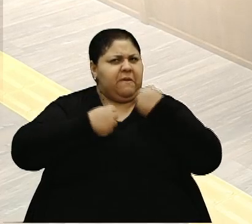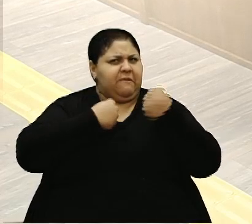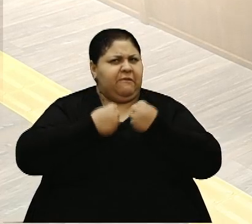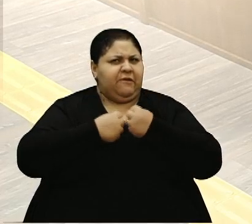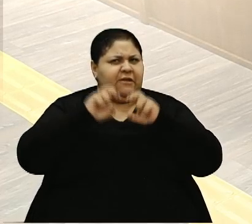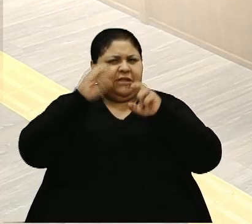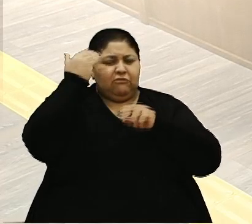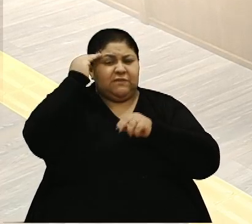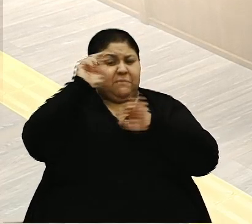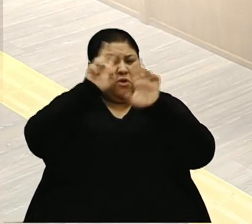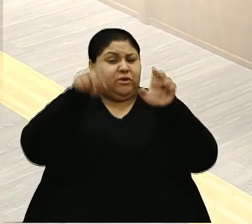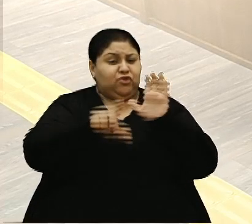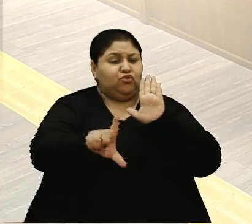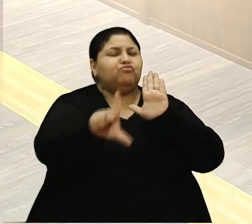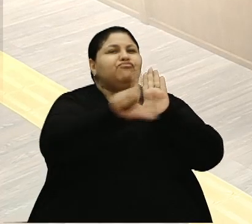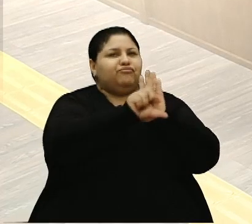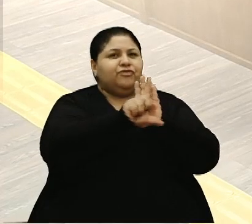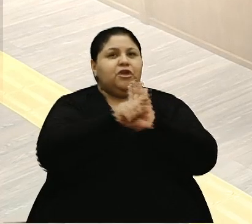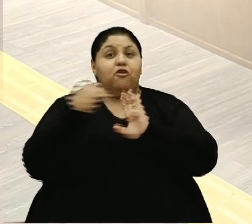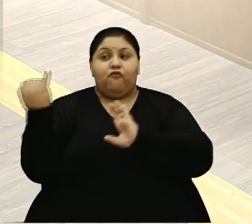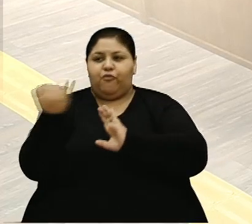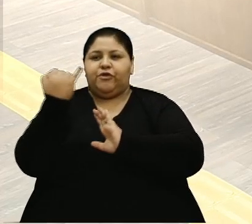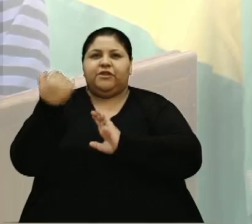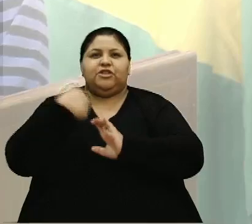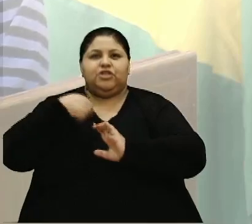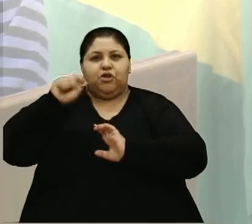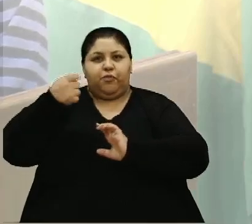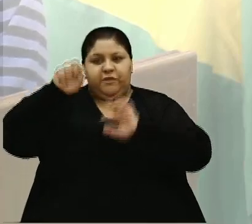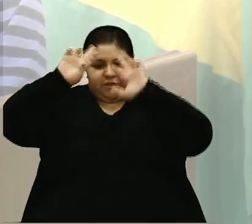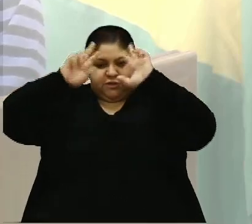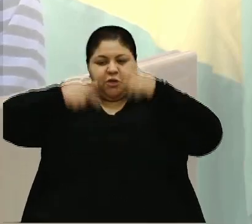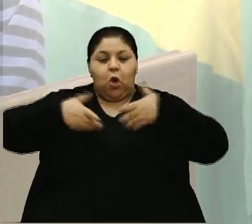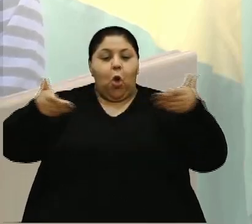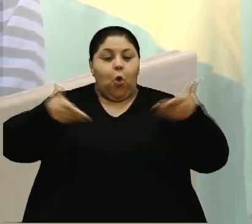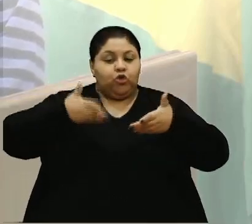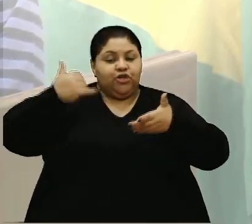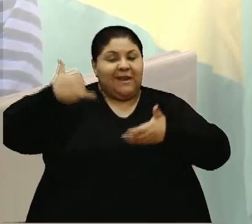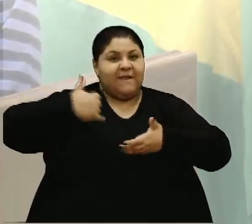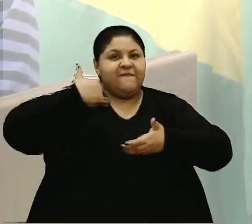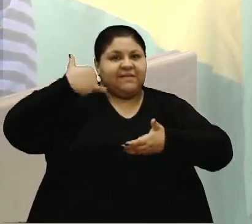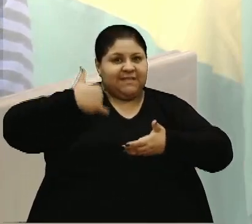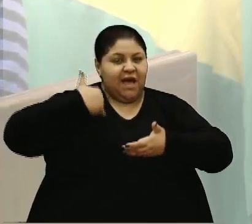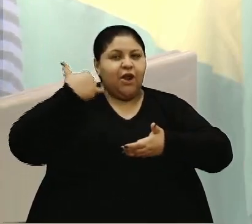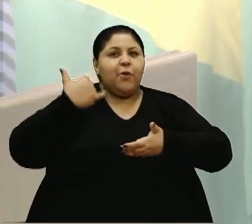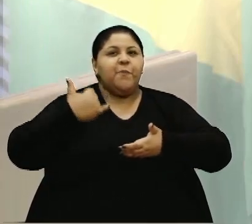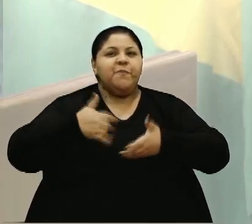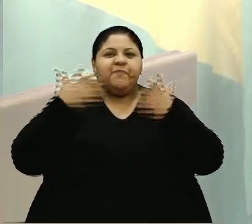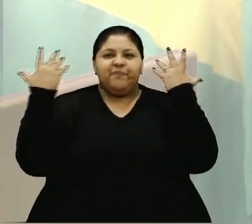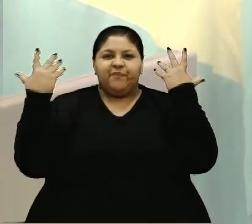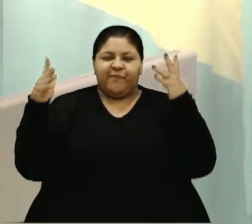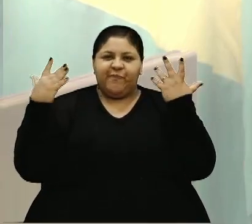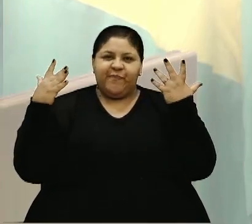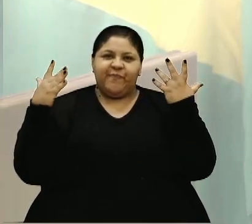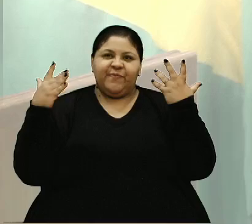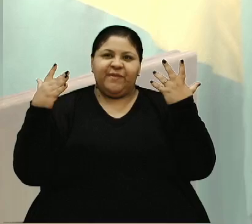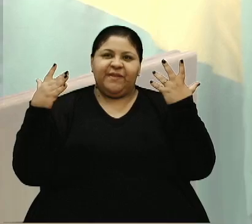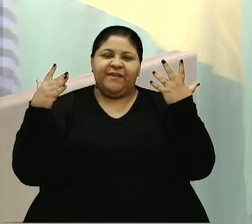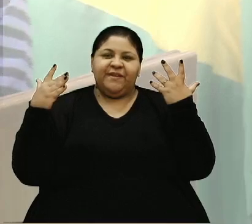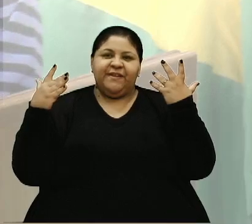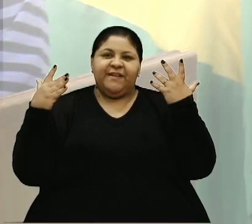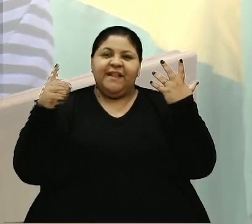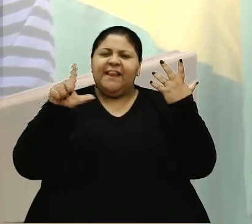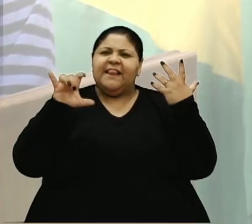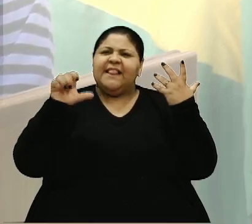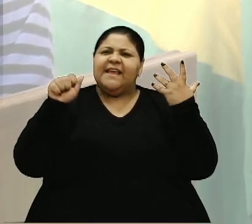ele foi um braço direito, eu preciso reconhecer. Então ele está de aniversário hoje. Parabéns a Liane,